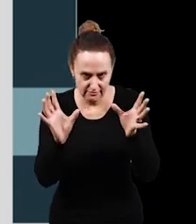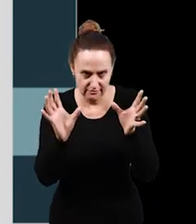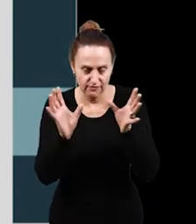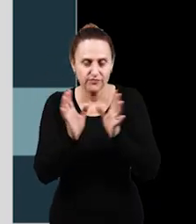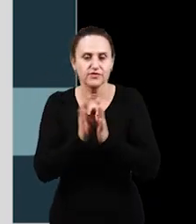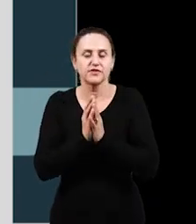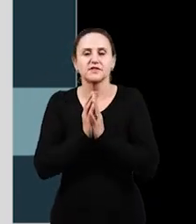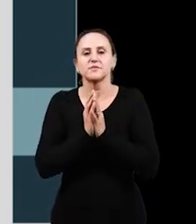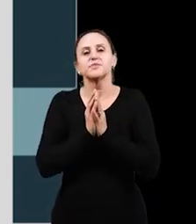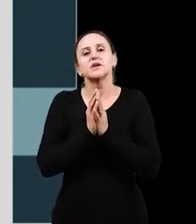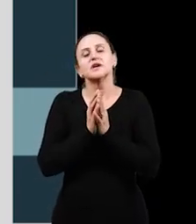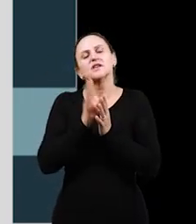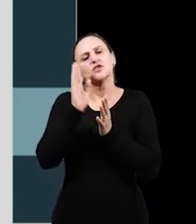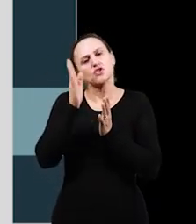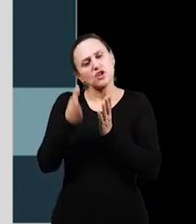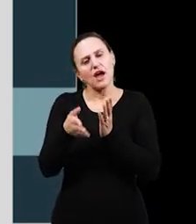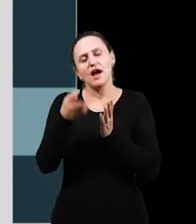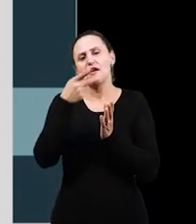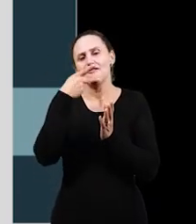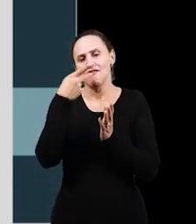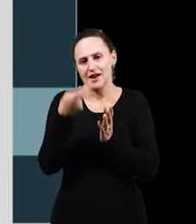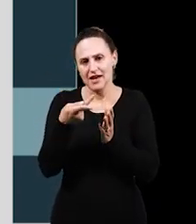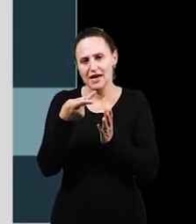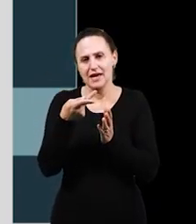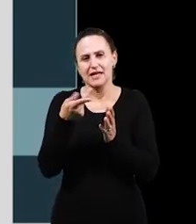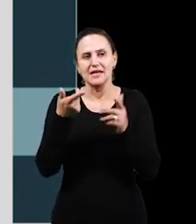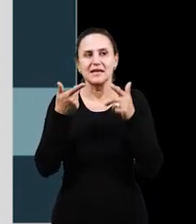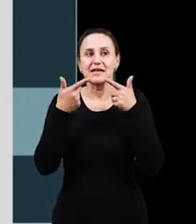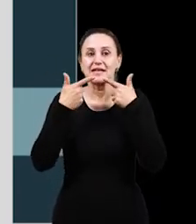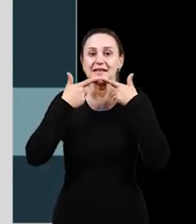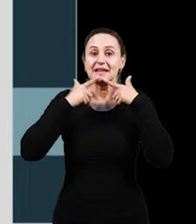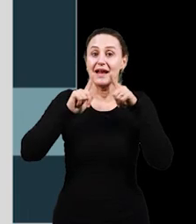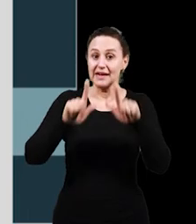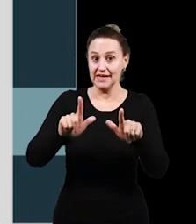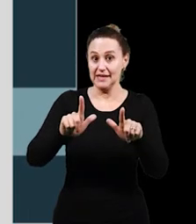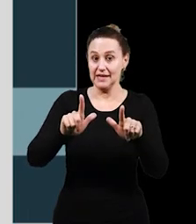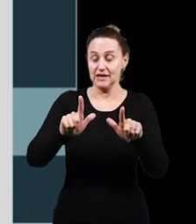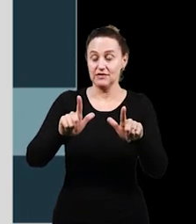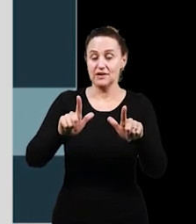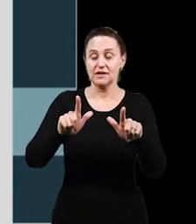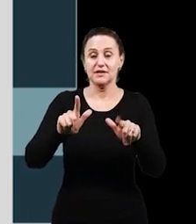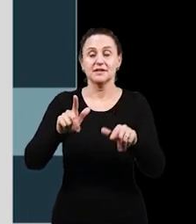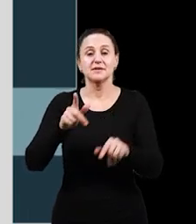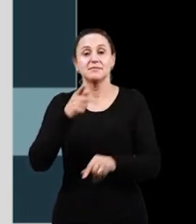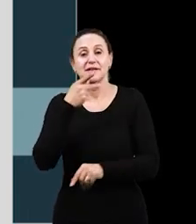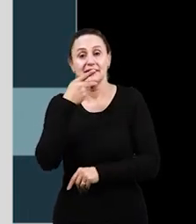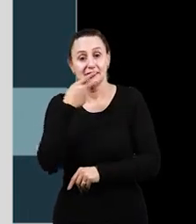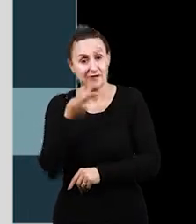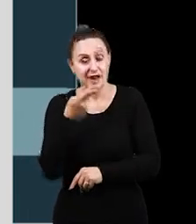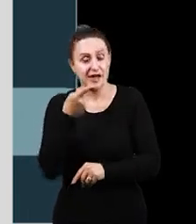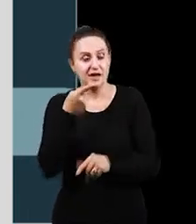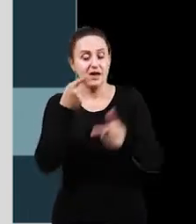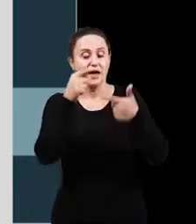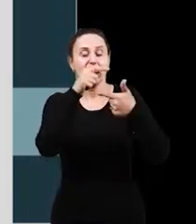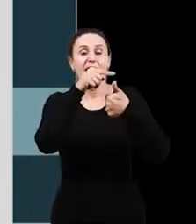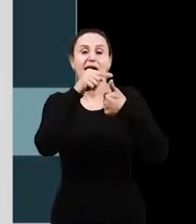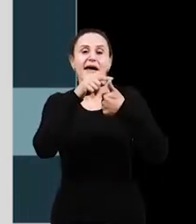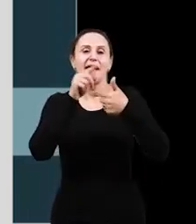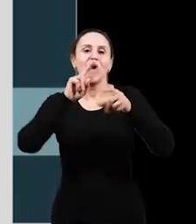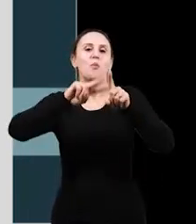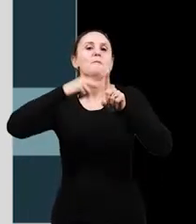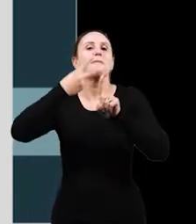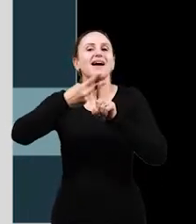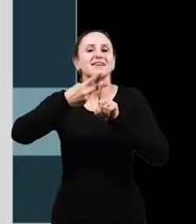eu já falei um pouquinho para vocês sobre a língua e a fala né então é ali o primeiro Parte com atômico que sua ser